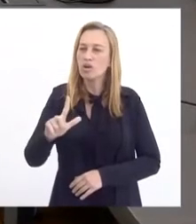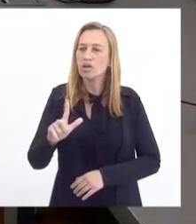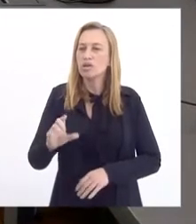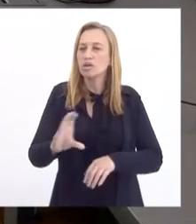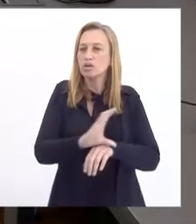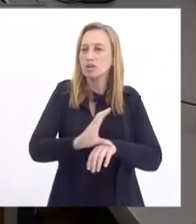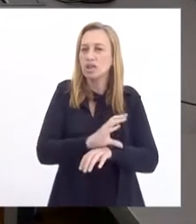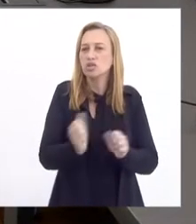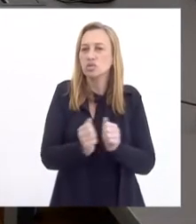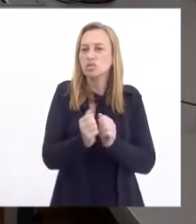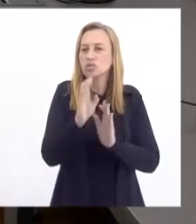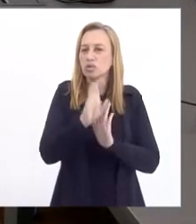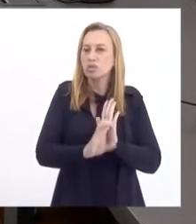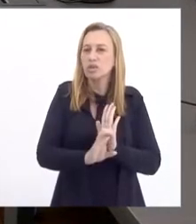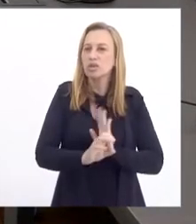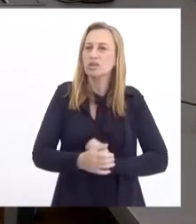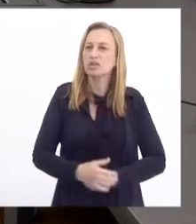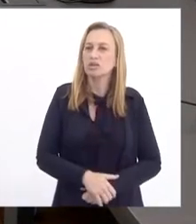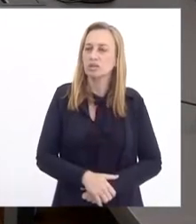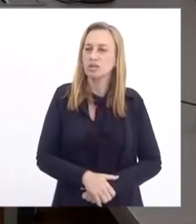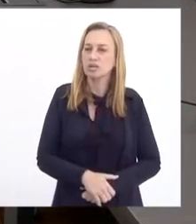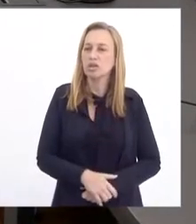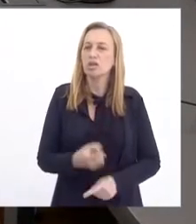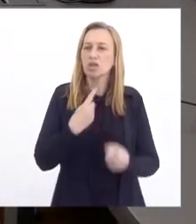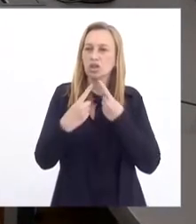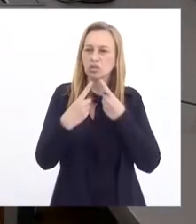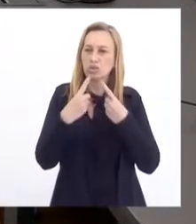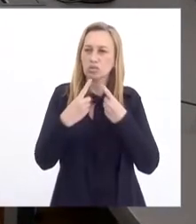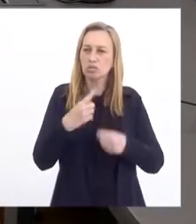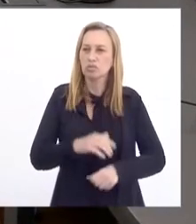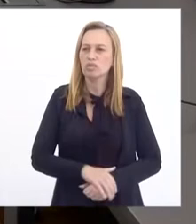com emenda. Em discussão.